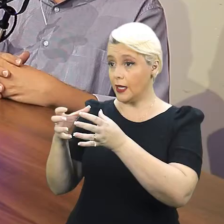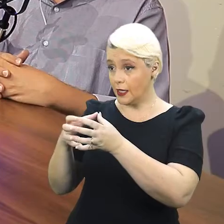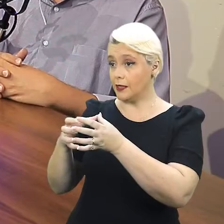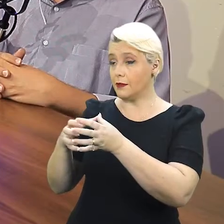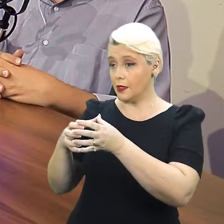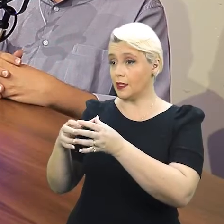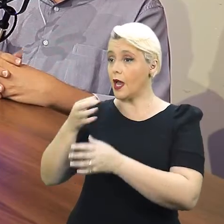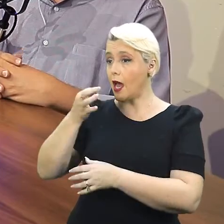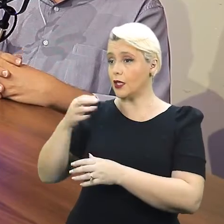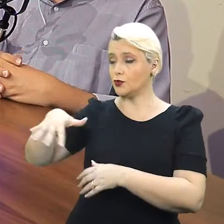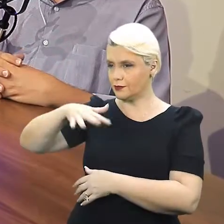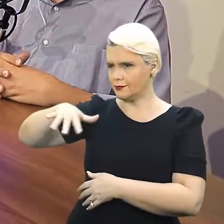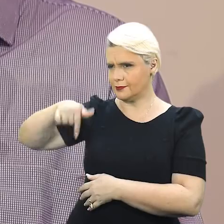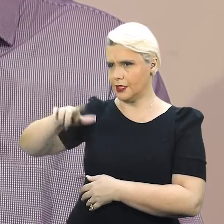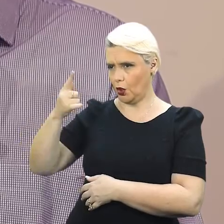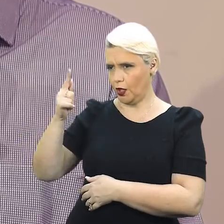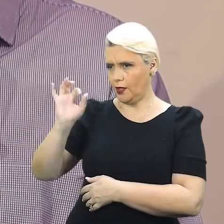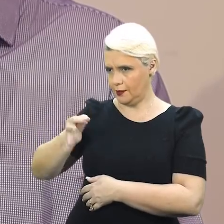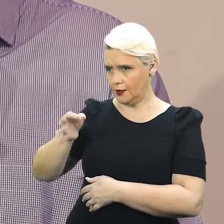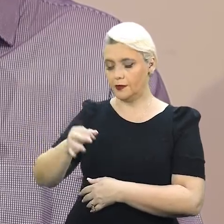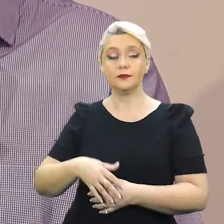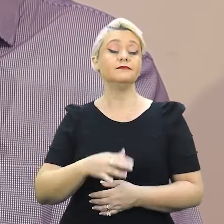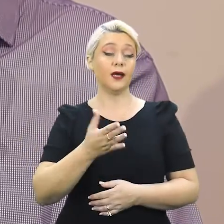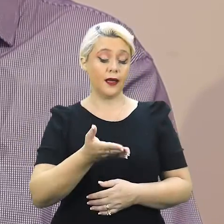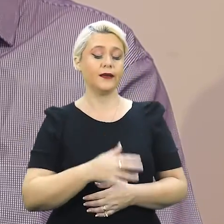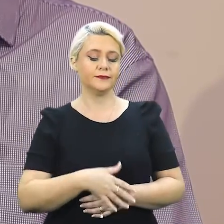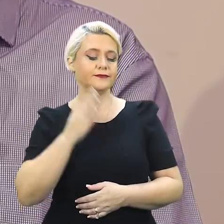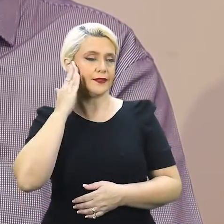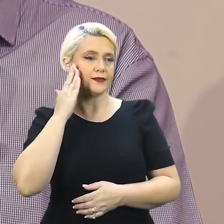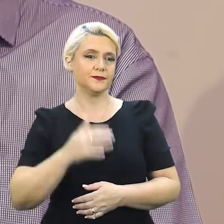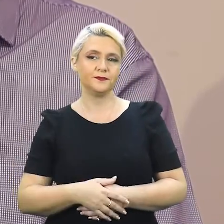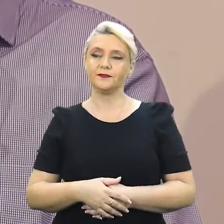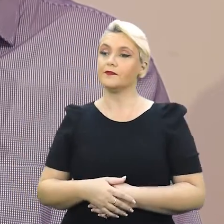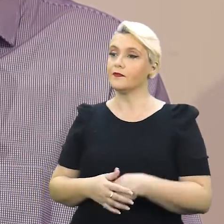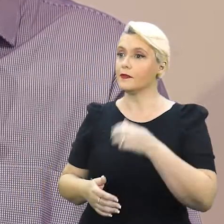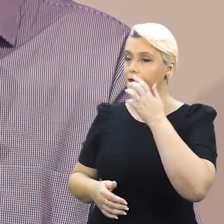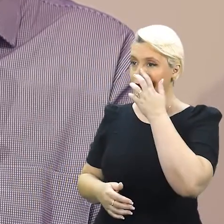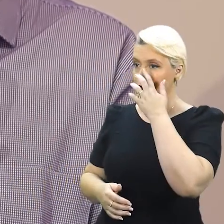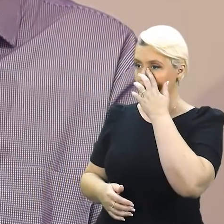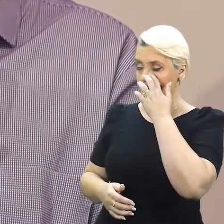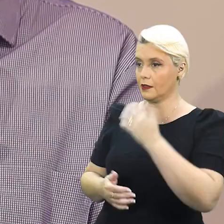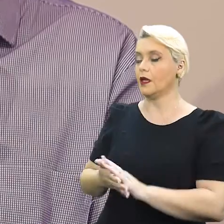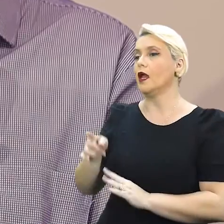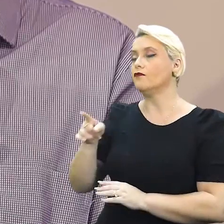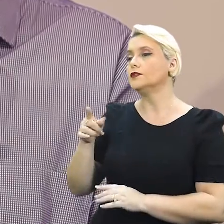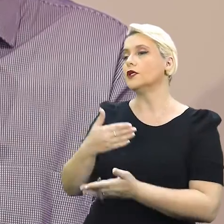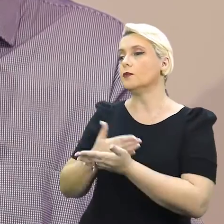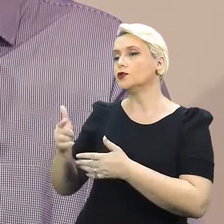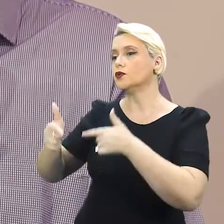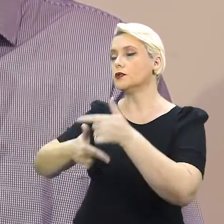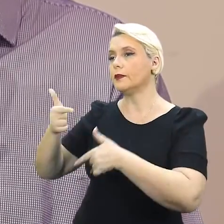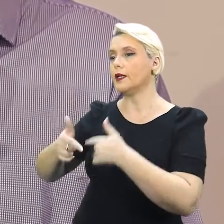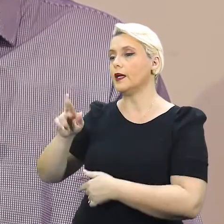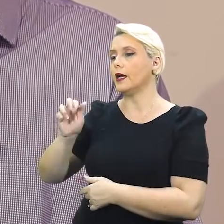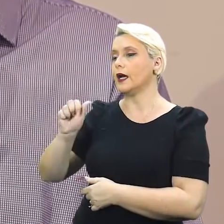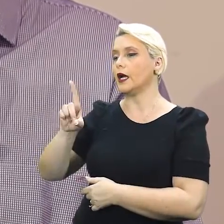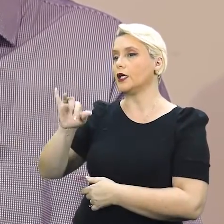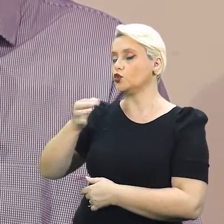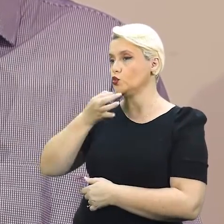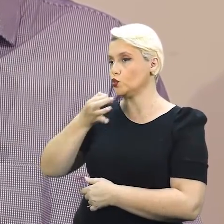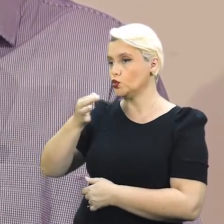né? Hein? O Cajuru, e aí você ficou na Rádio Difusora e depois